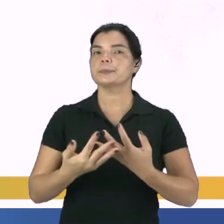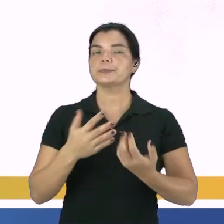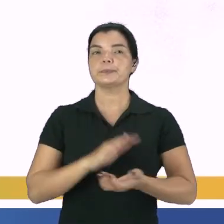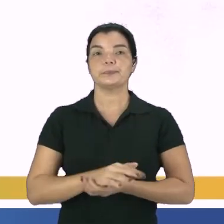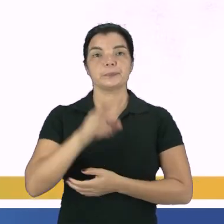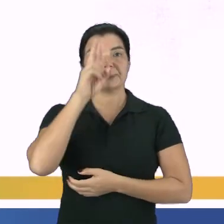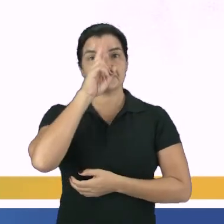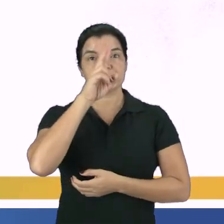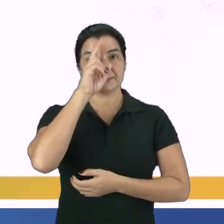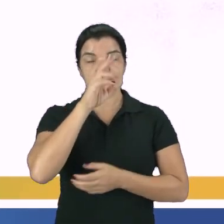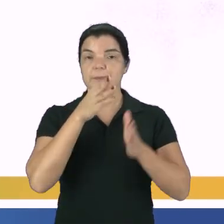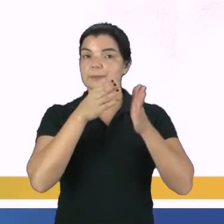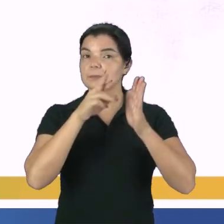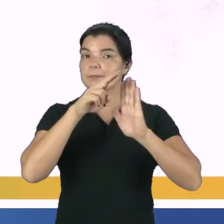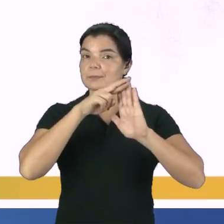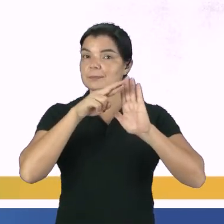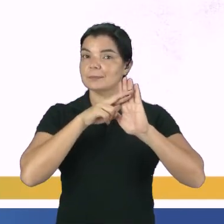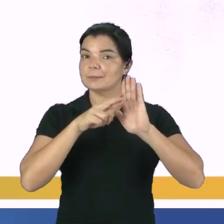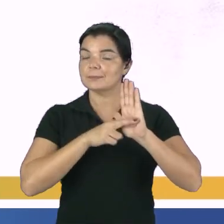descrição? Lembrem-se lá da